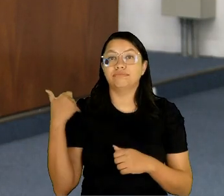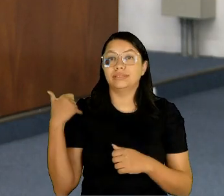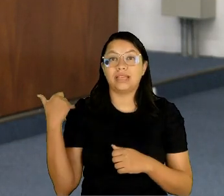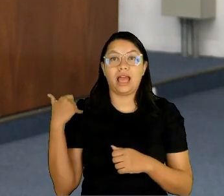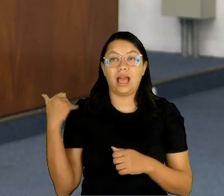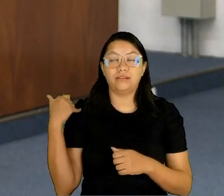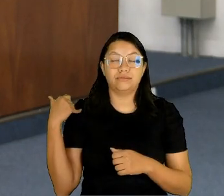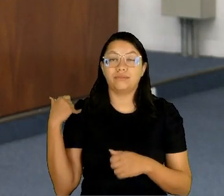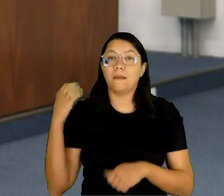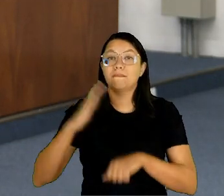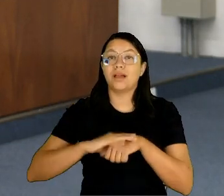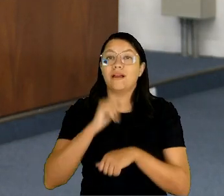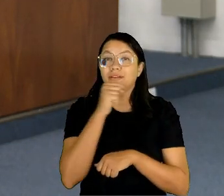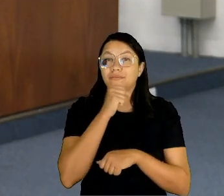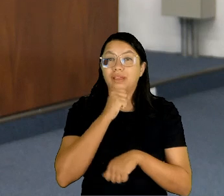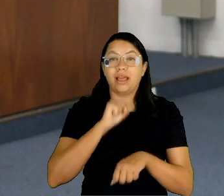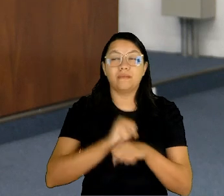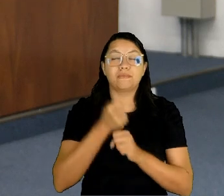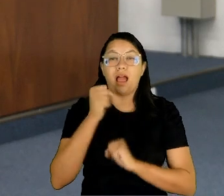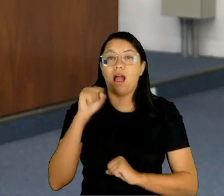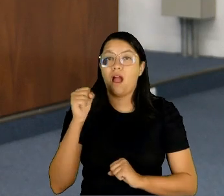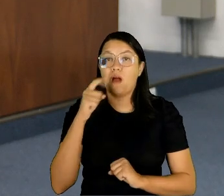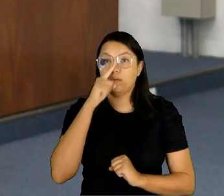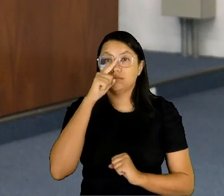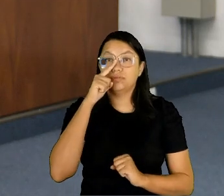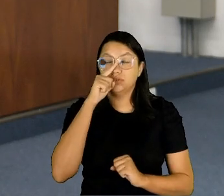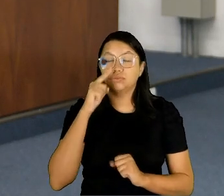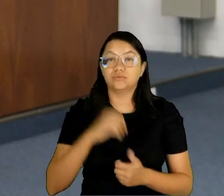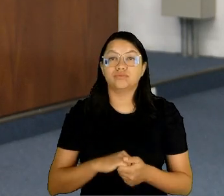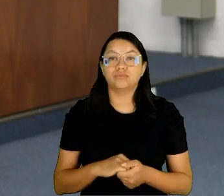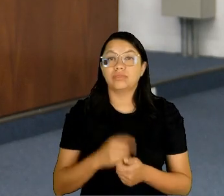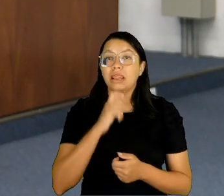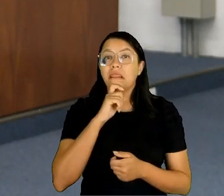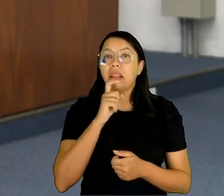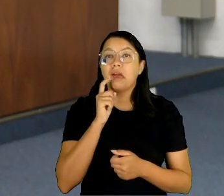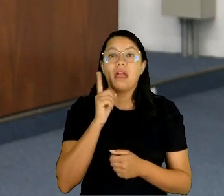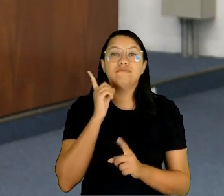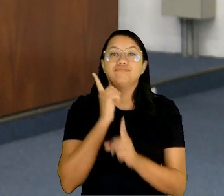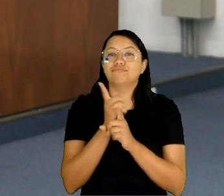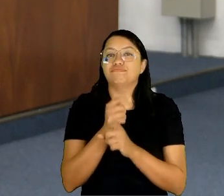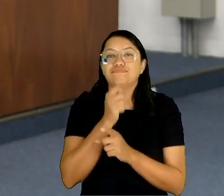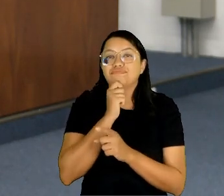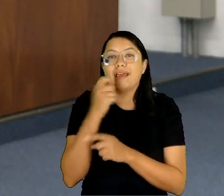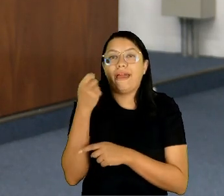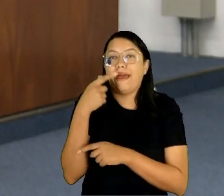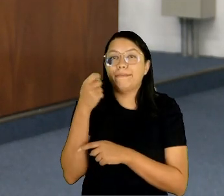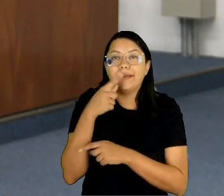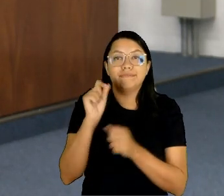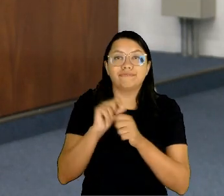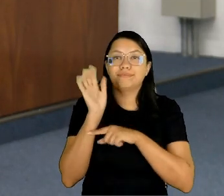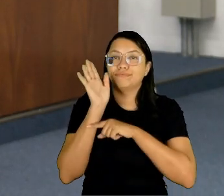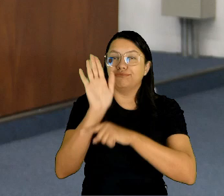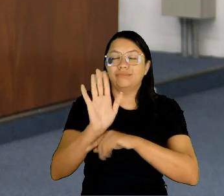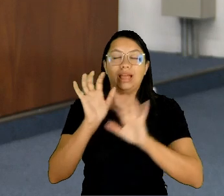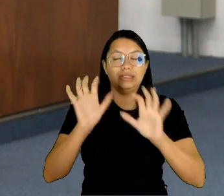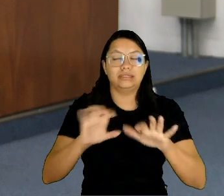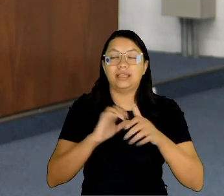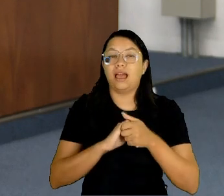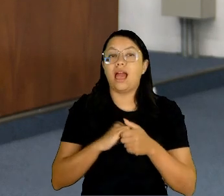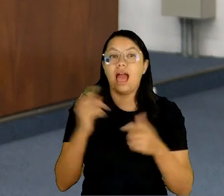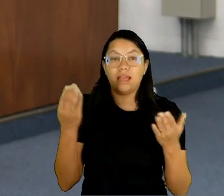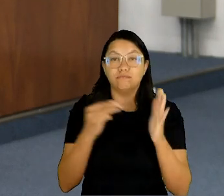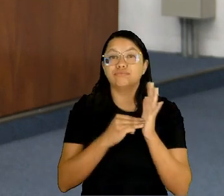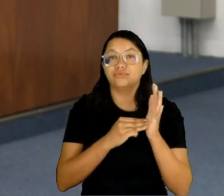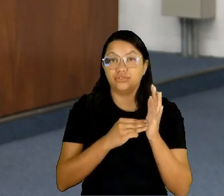com idade, quanto maior a idade, maior o risco do paciente, e isso ninguém descobriu uma pílula que rejuvenesce as pessoas,